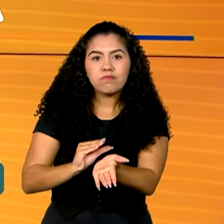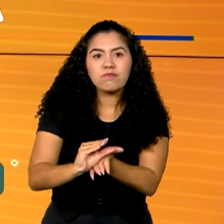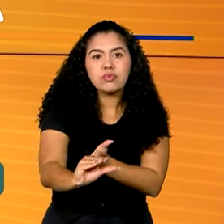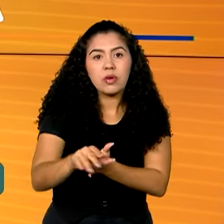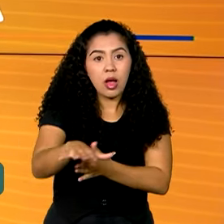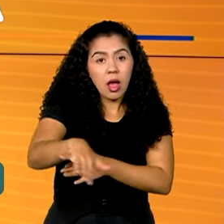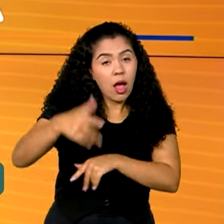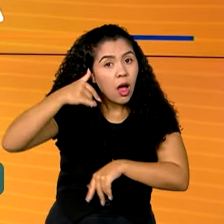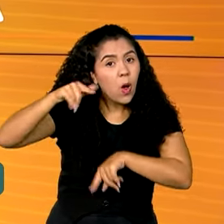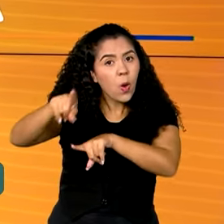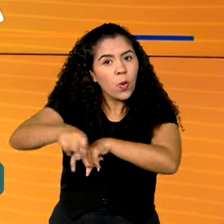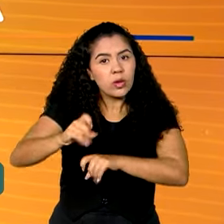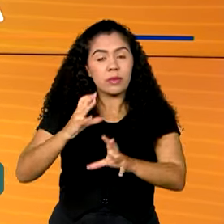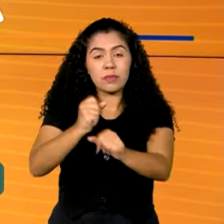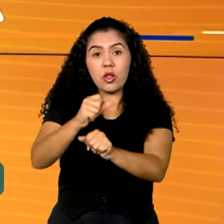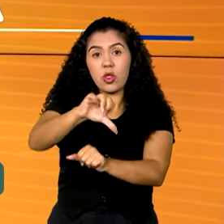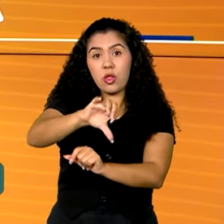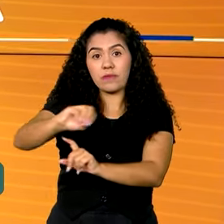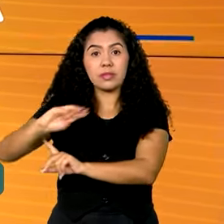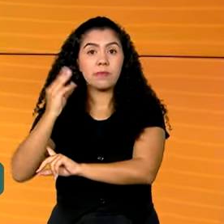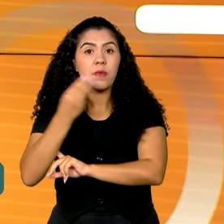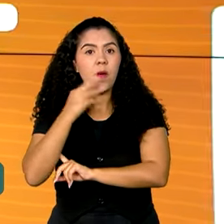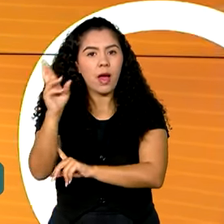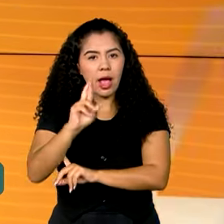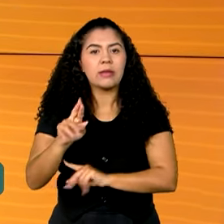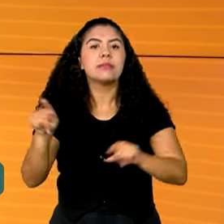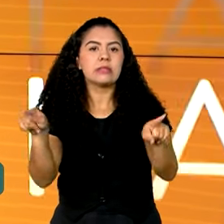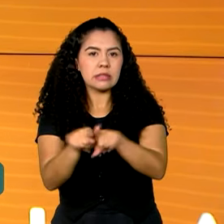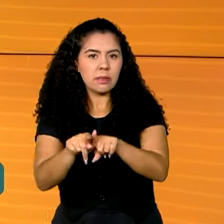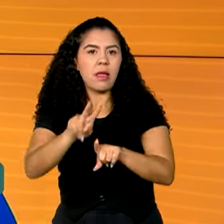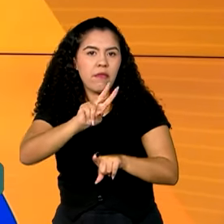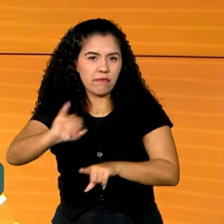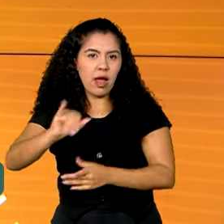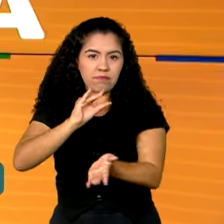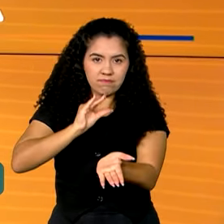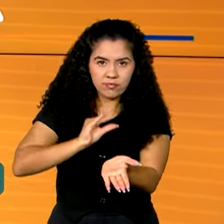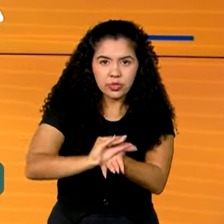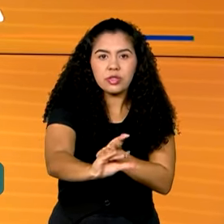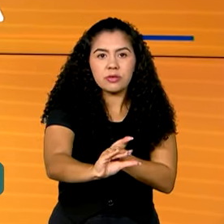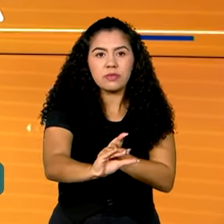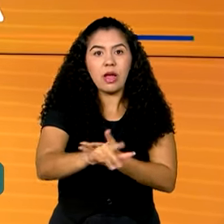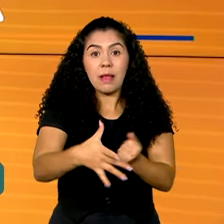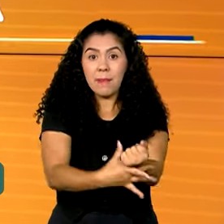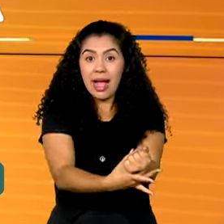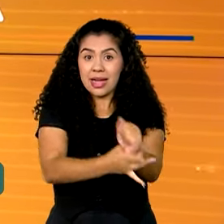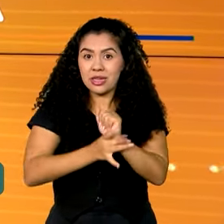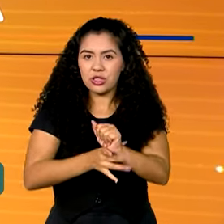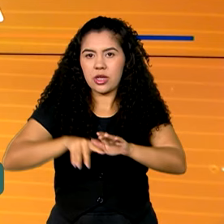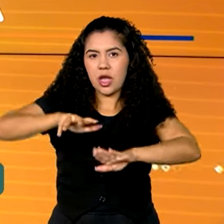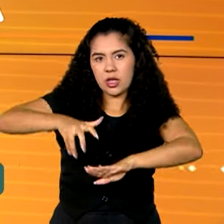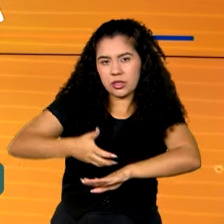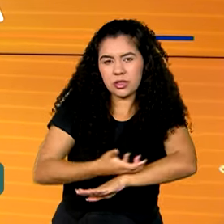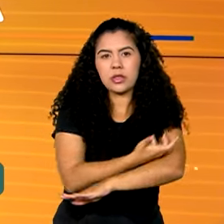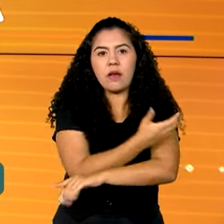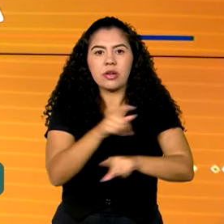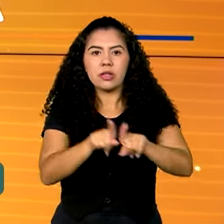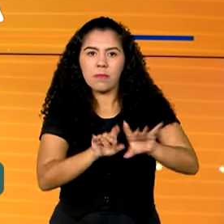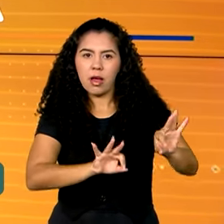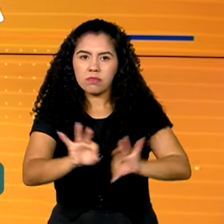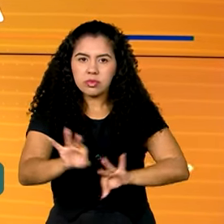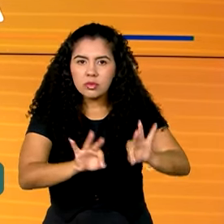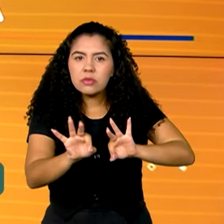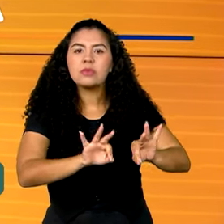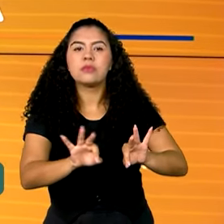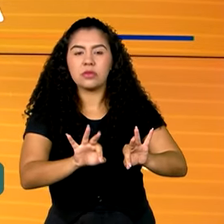de R$ 900 milhões. Estão previstos ainda investimentos no Garantia Safra e na estruturação dos serviços